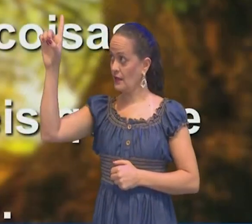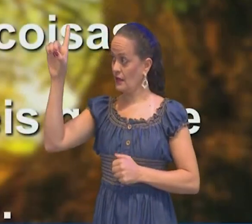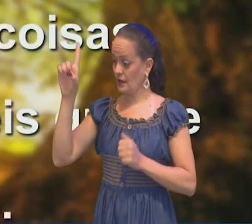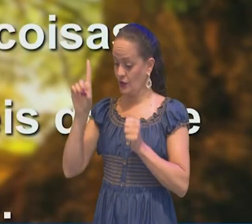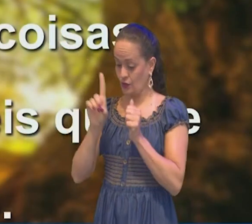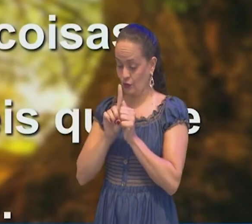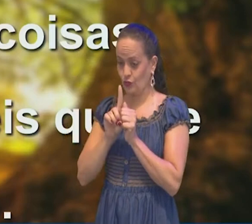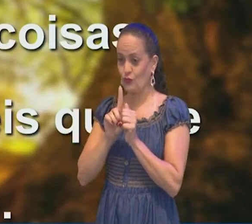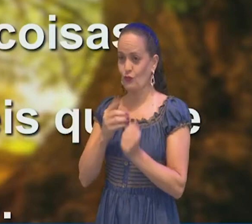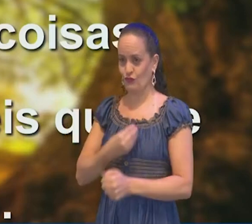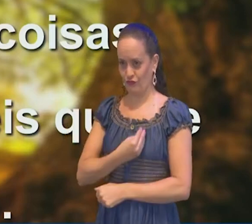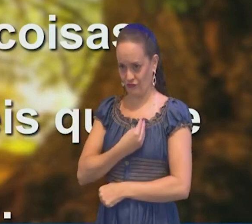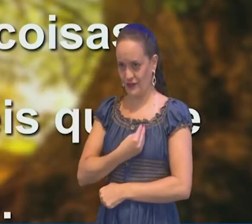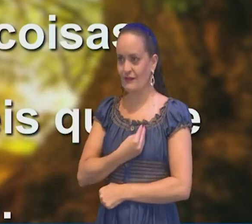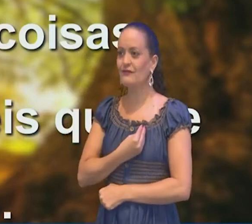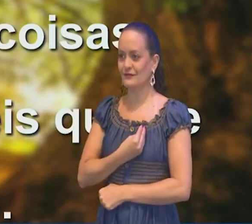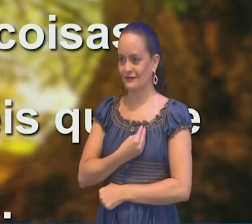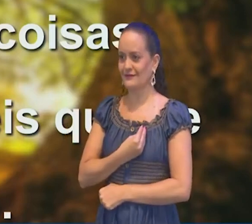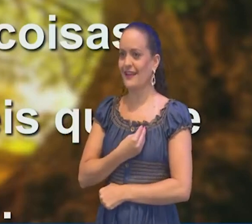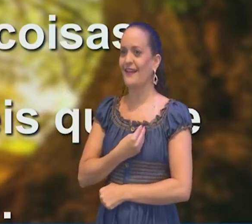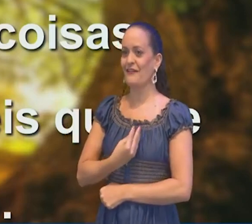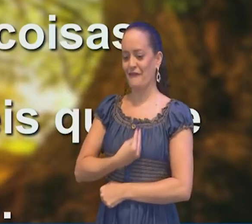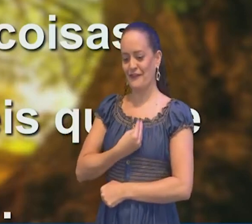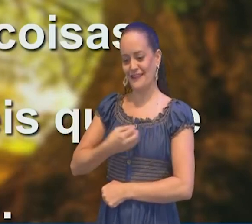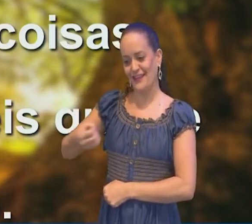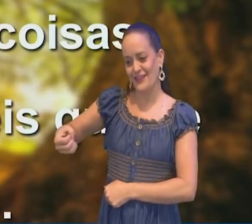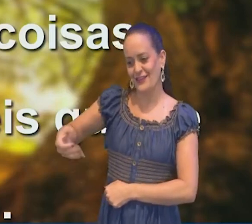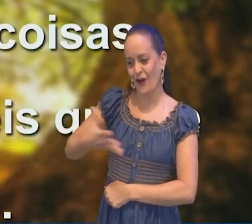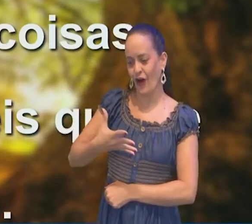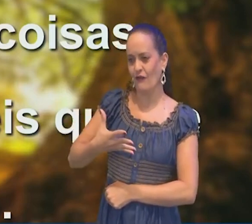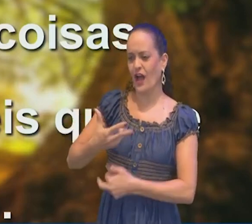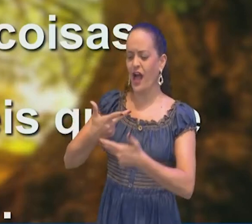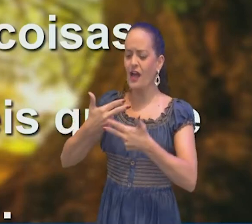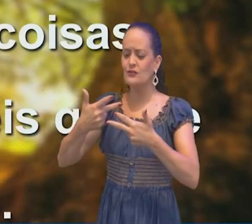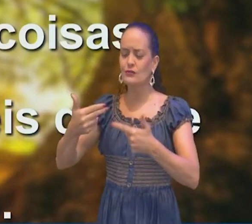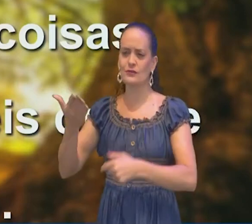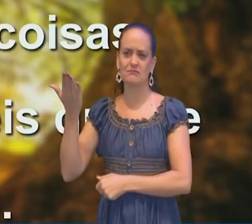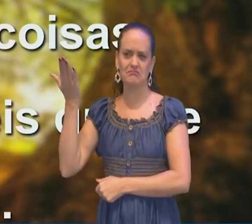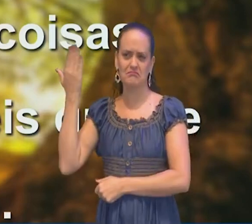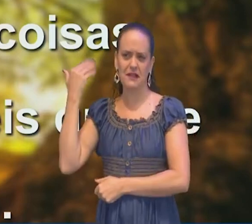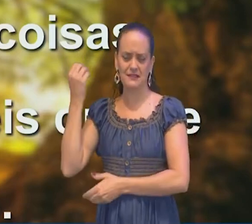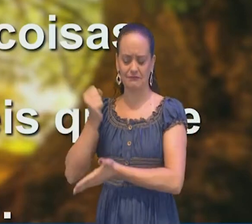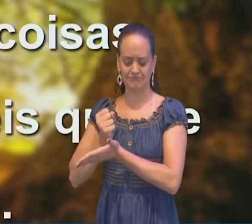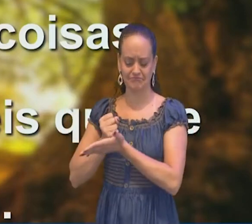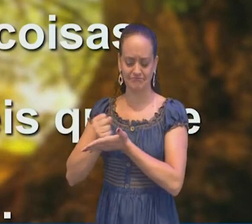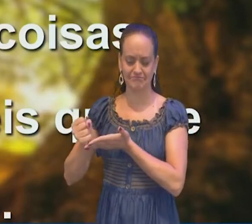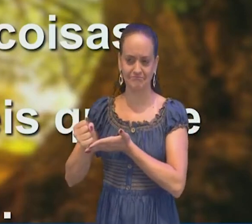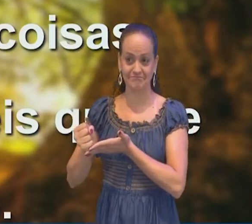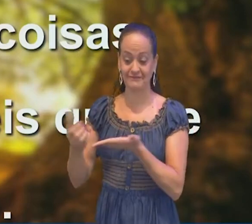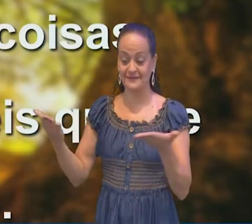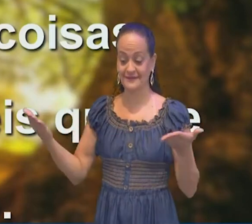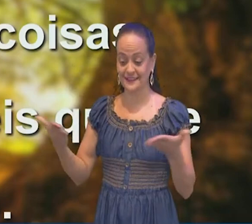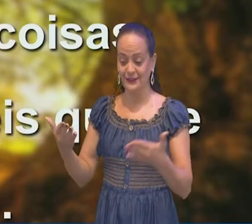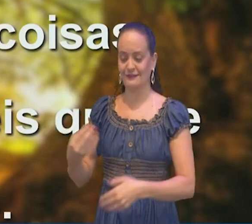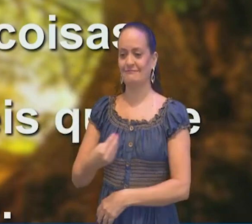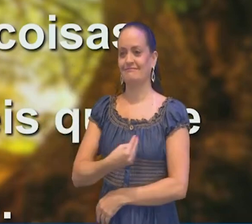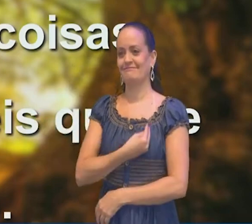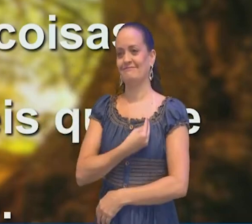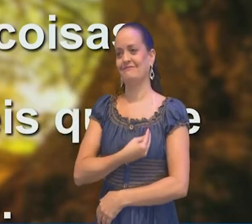nova criatura. As coisas antigas já passaram, eis que se